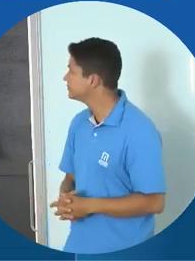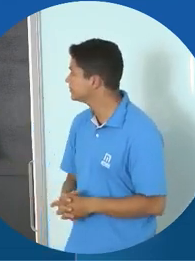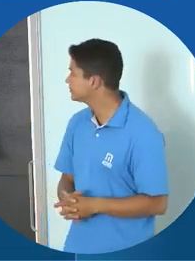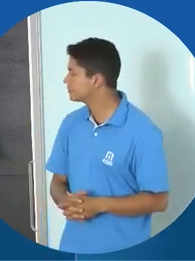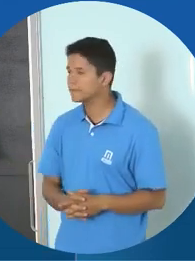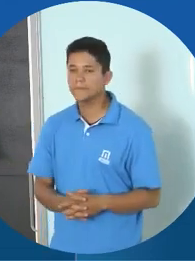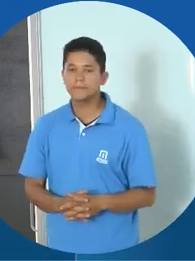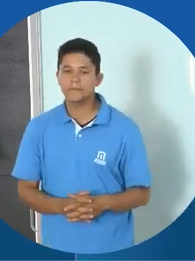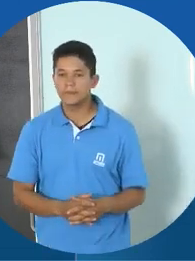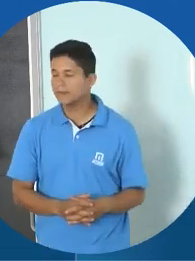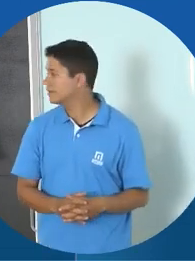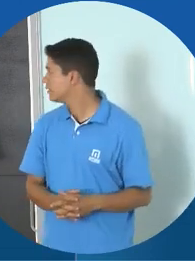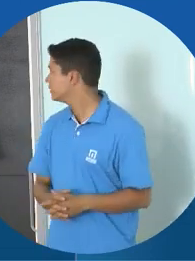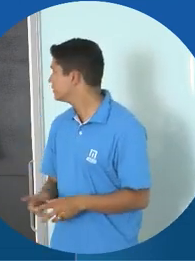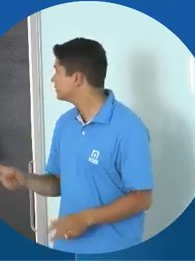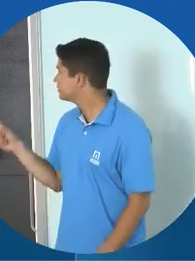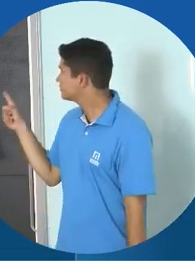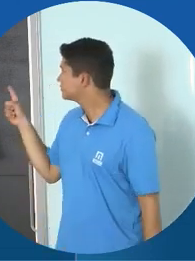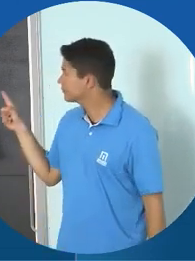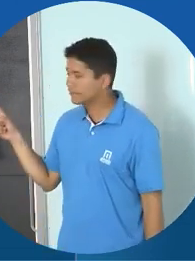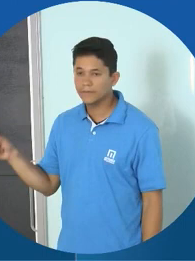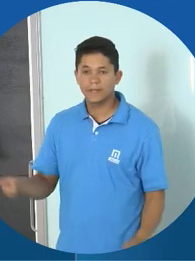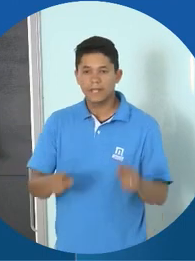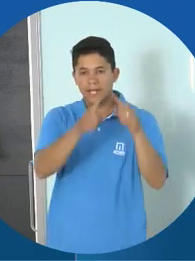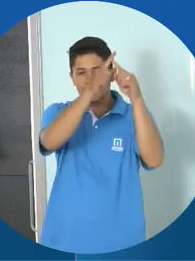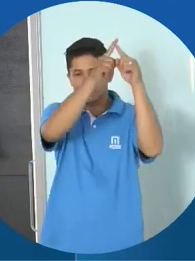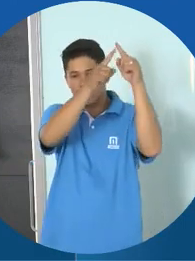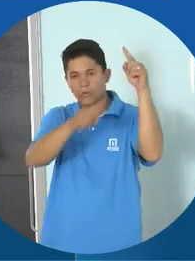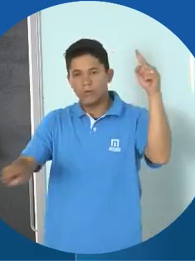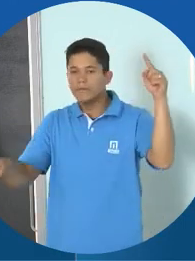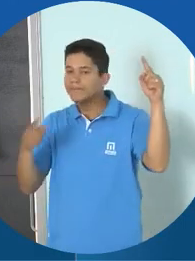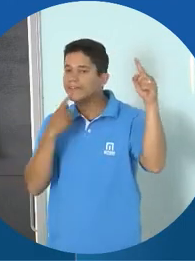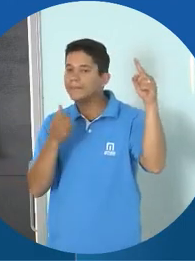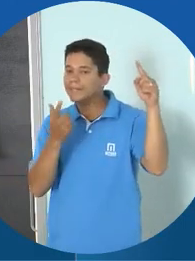e traçando aqui com a curva de